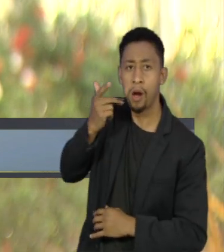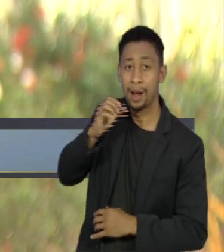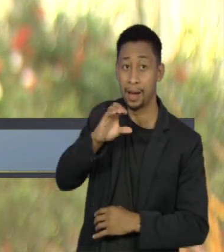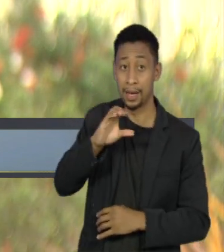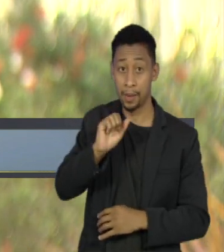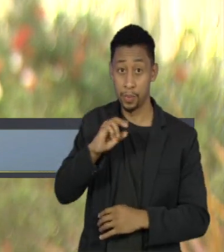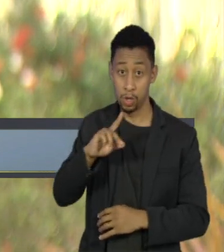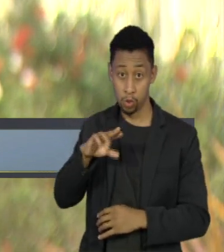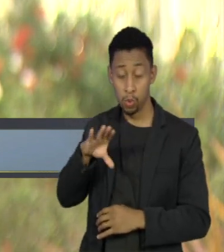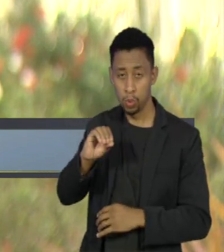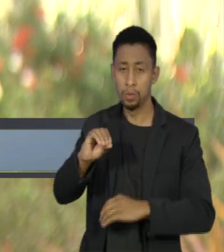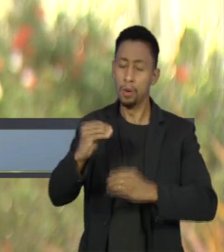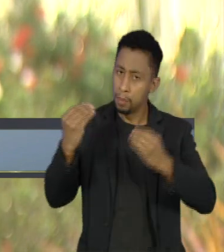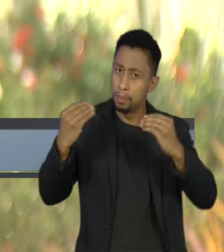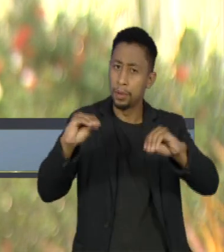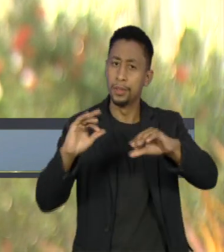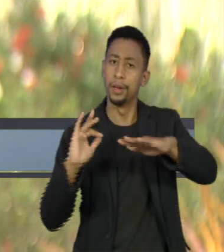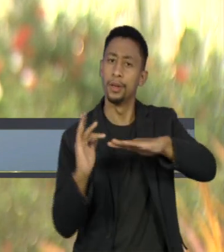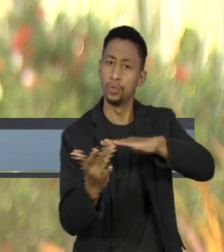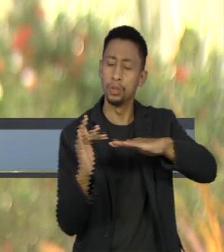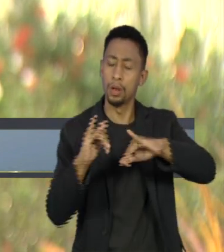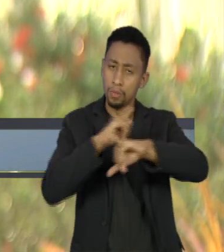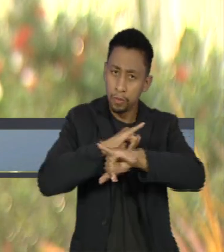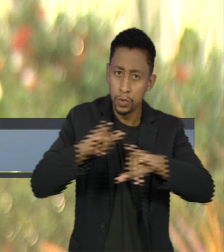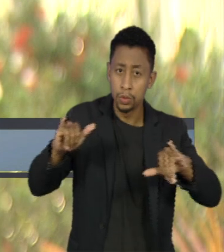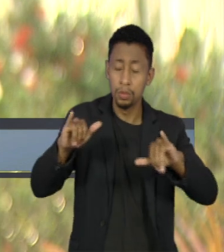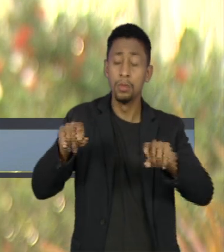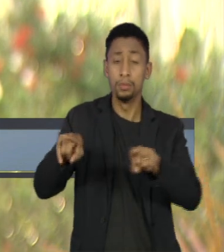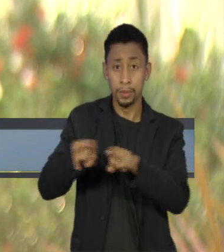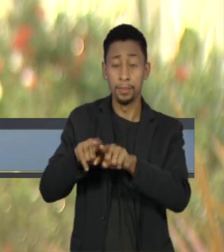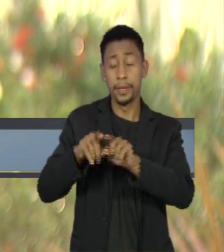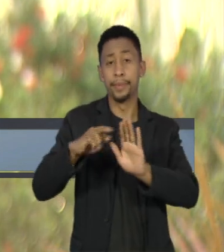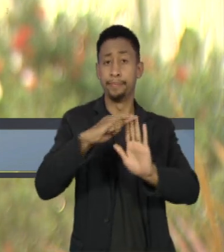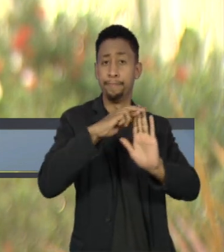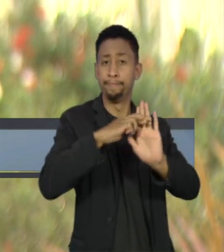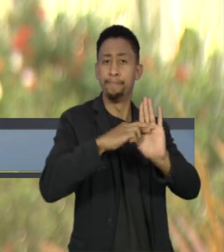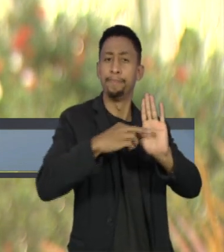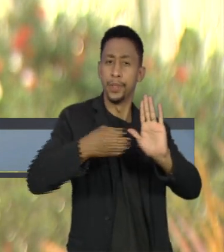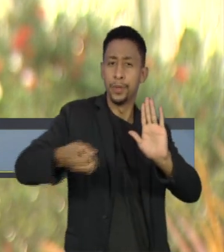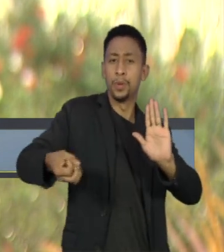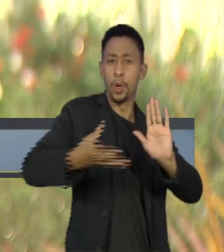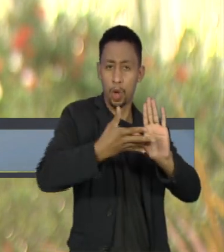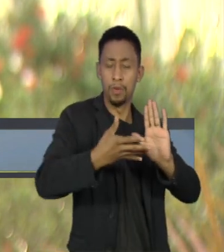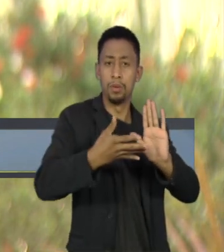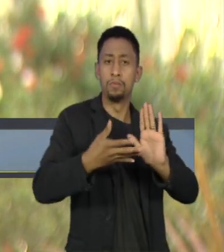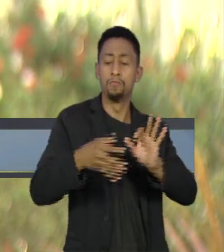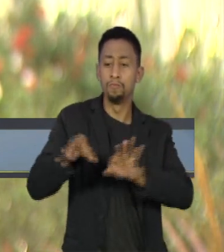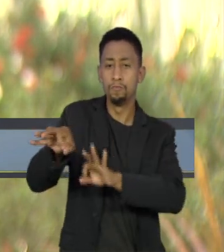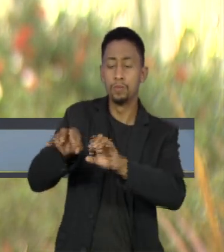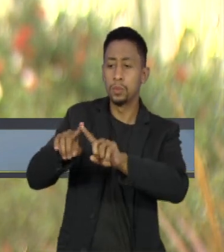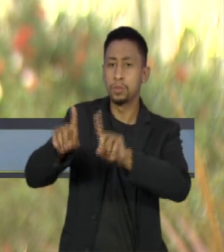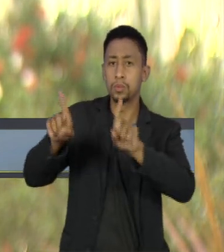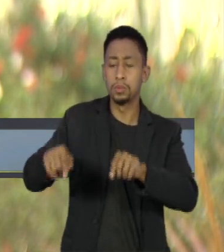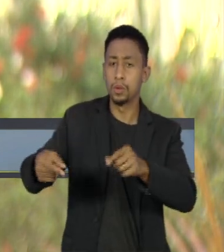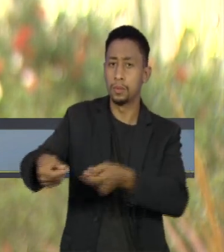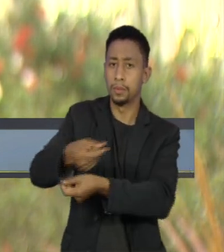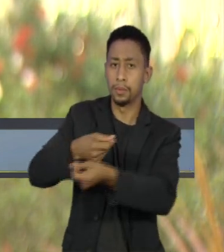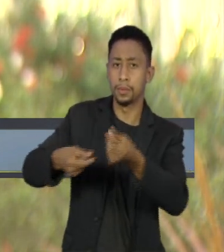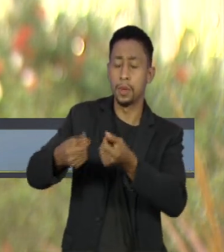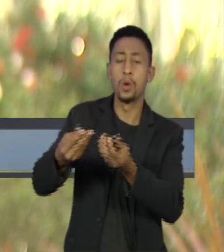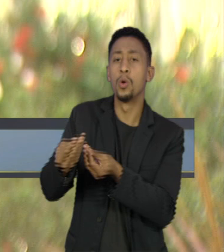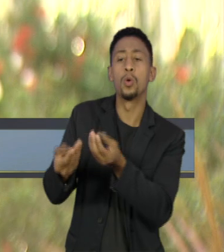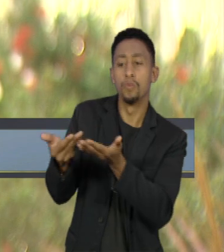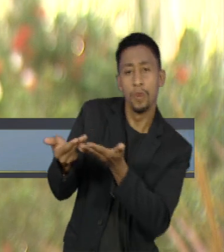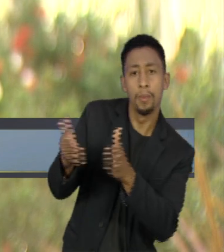meio de suas redes sociais. Na ocasião, ele também falou das novas regras que deverão estabelecer o funcionamento do comércio de atividades não essenciais aqui